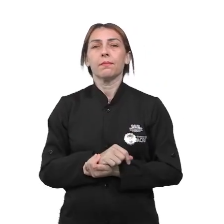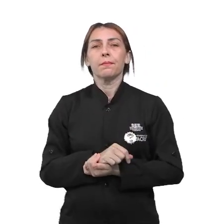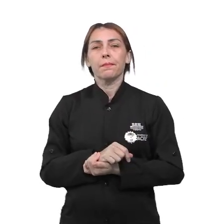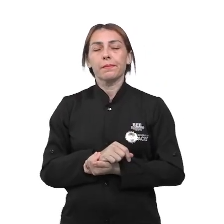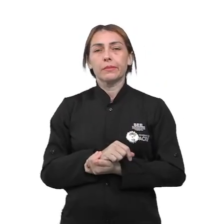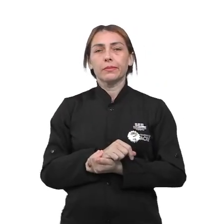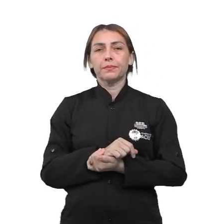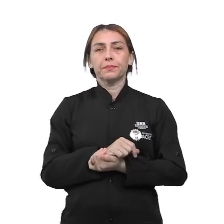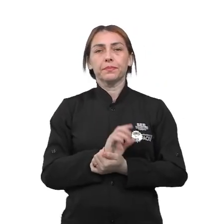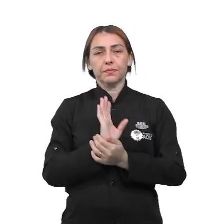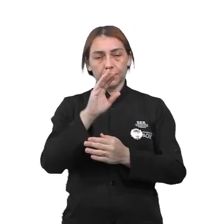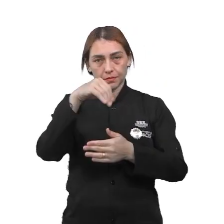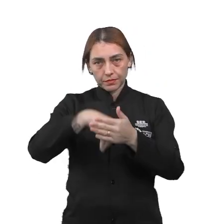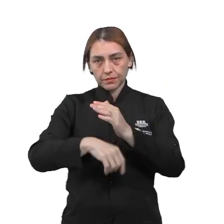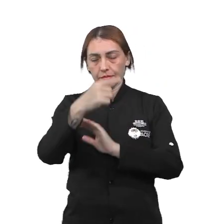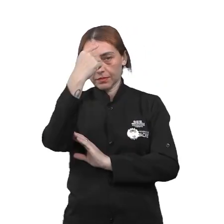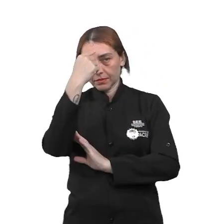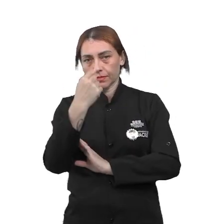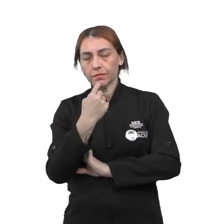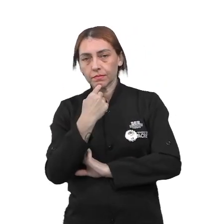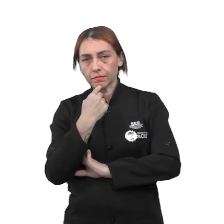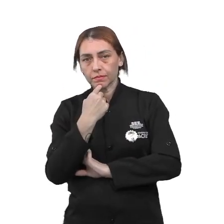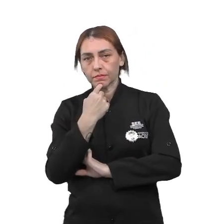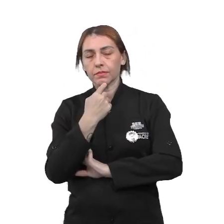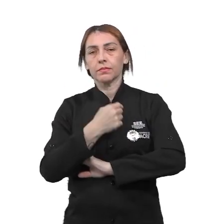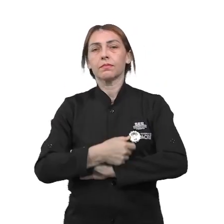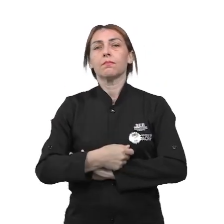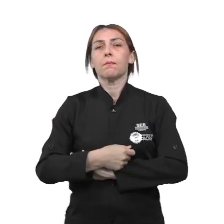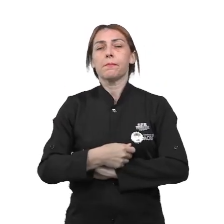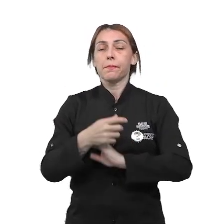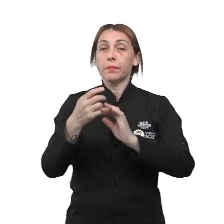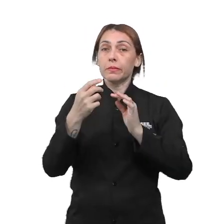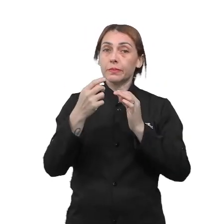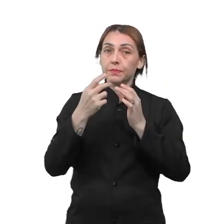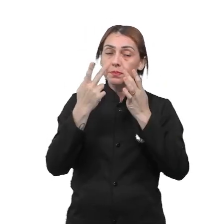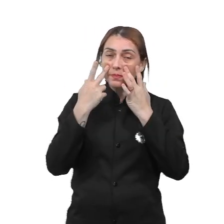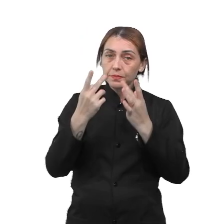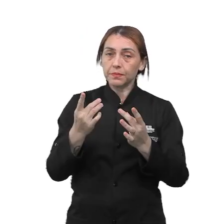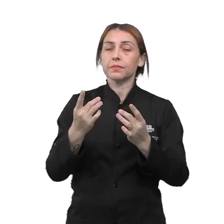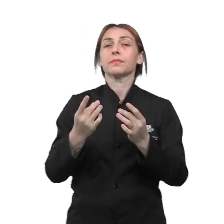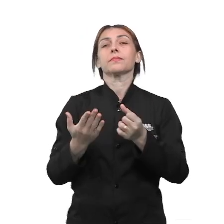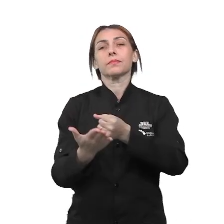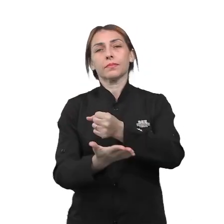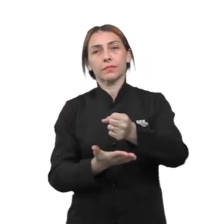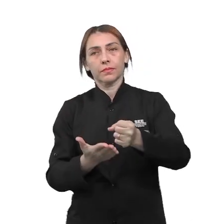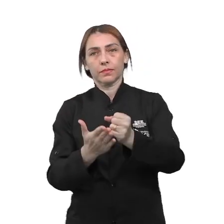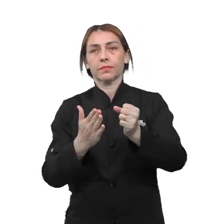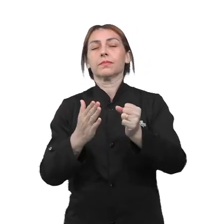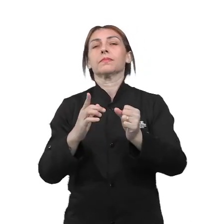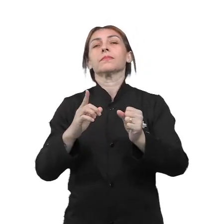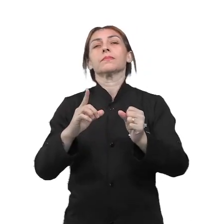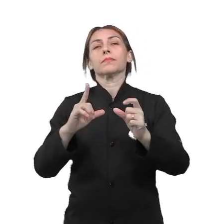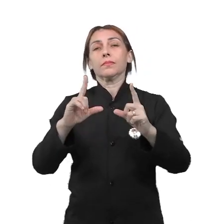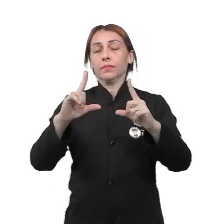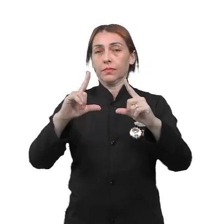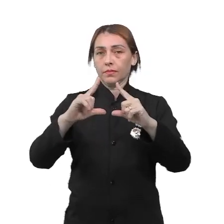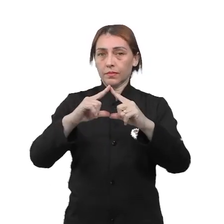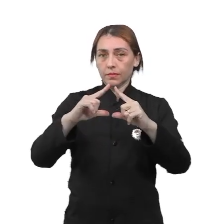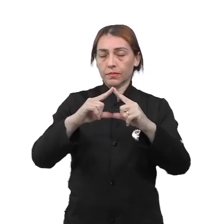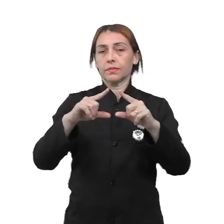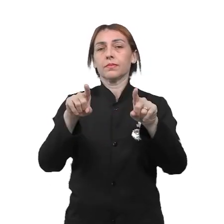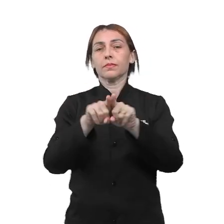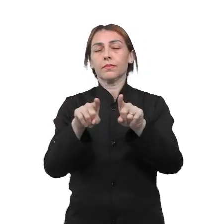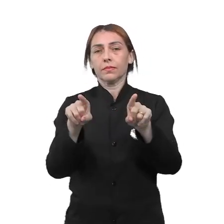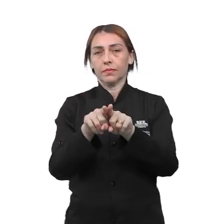dentro, internamente, a figura. Ok, pessoal? Fica atento que ela aparece na base, ou seja, tem um triângulo aqui, ó, que vai gerar